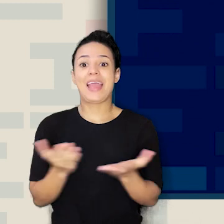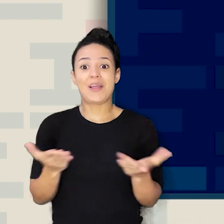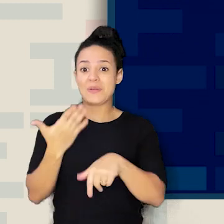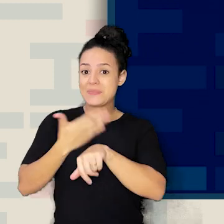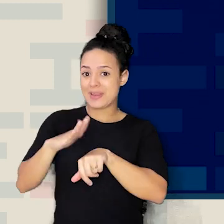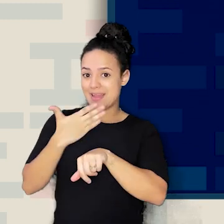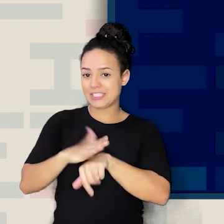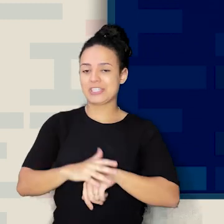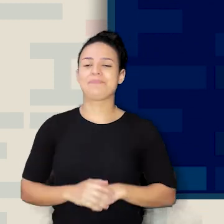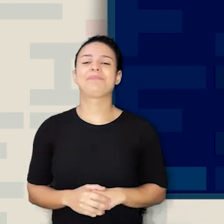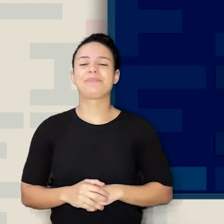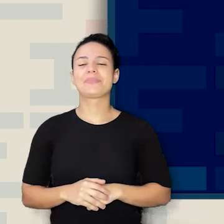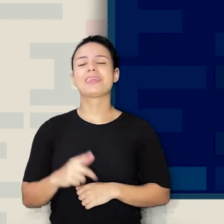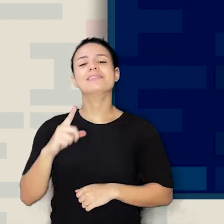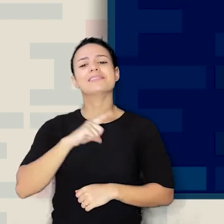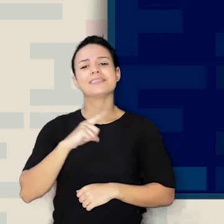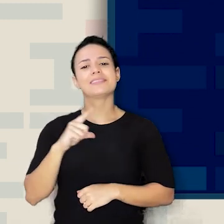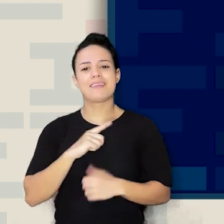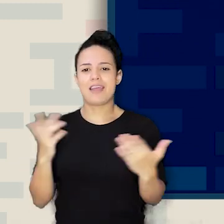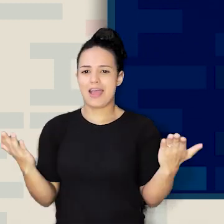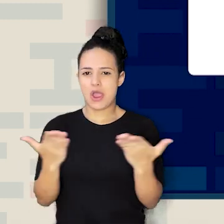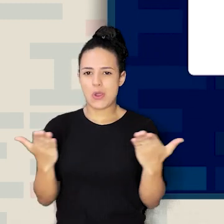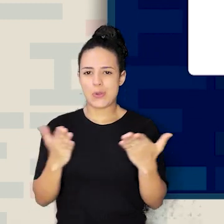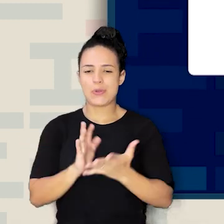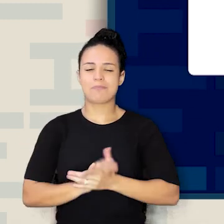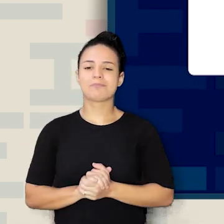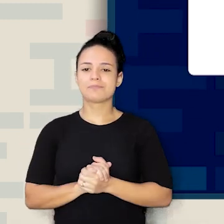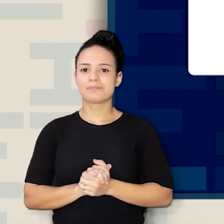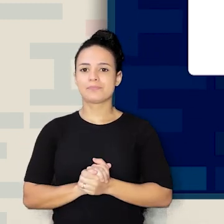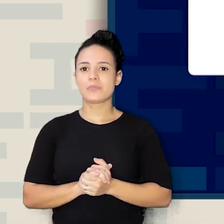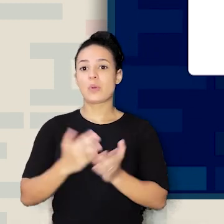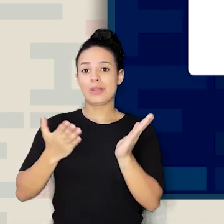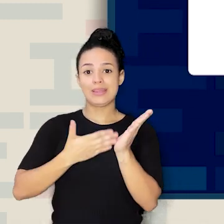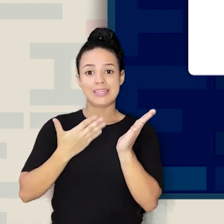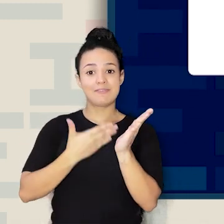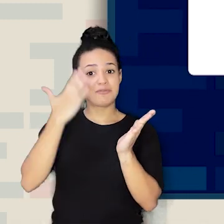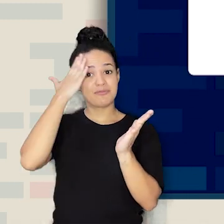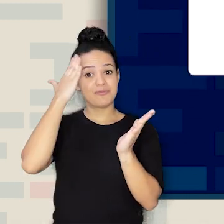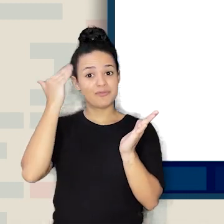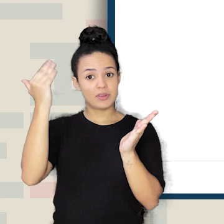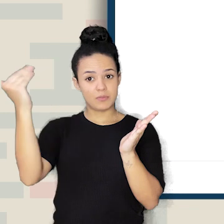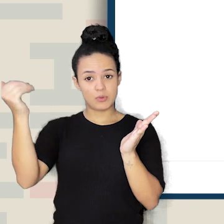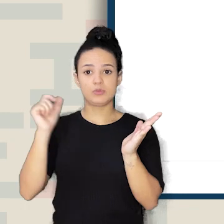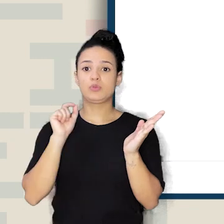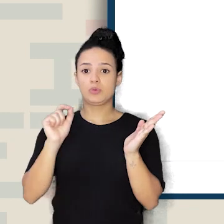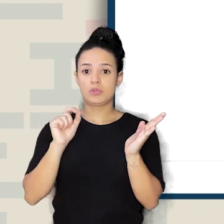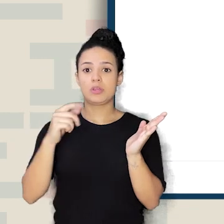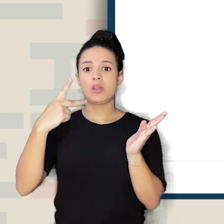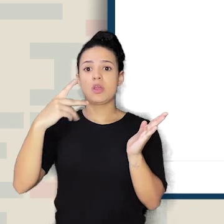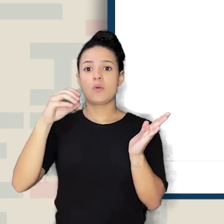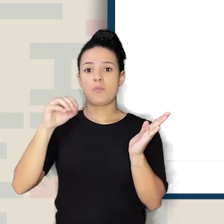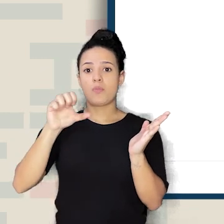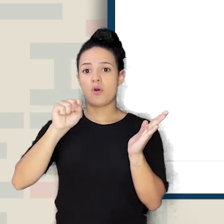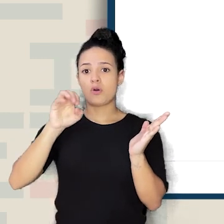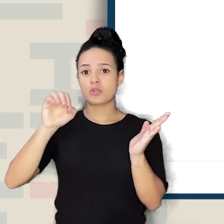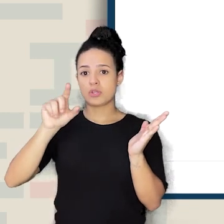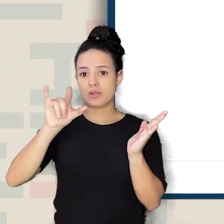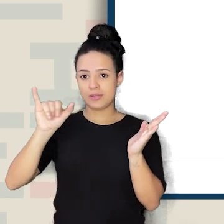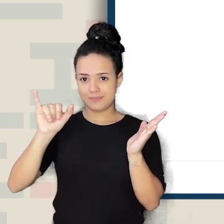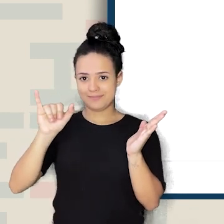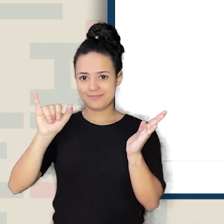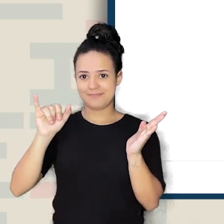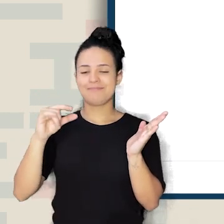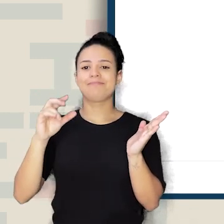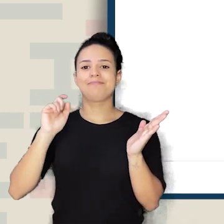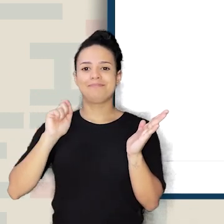bom? Vamos para a prática. Eu trouxe aqui um livro muito conhecido, que é o